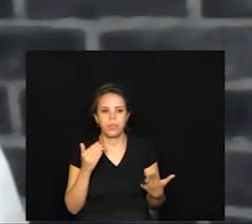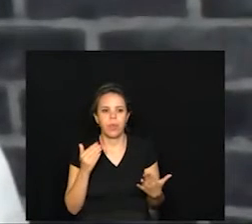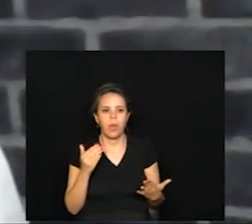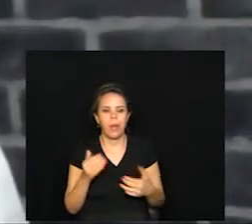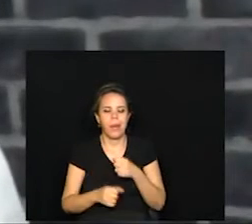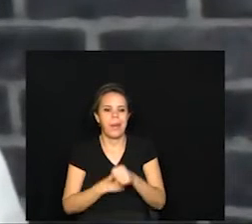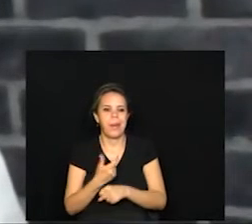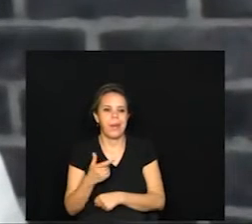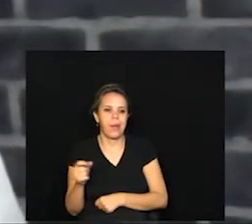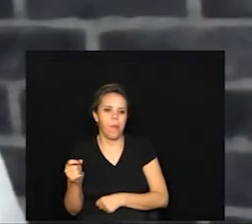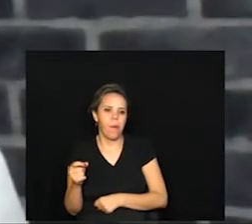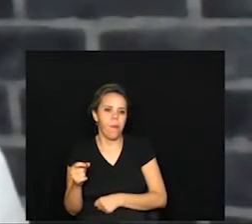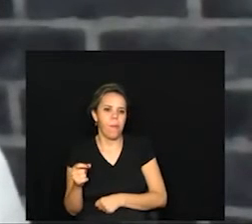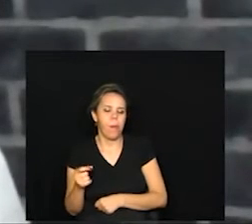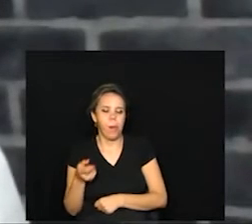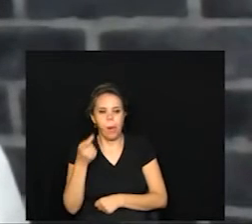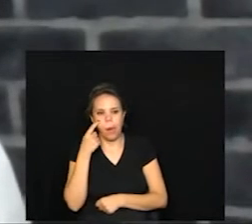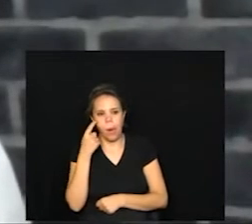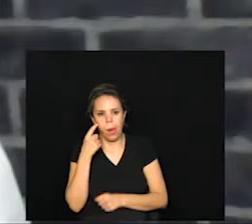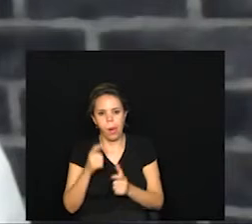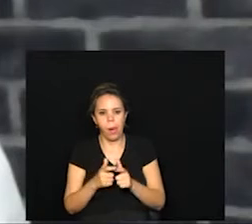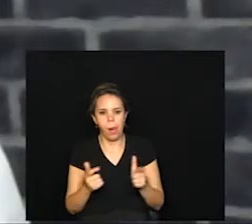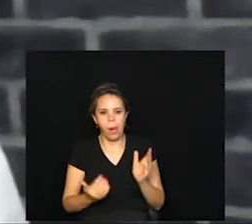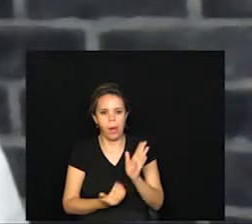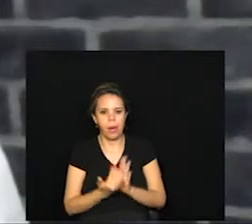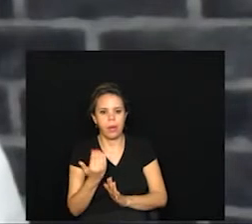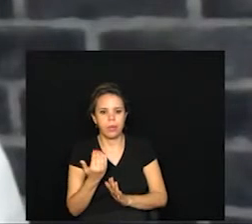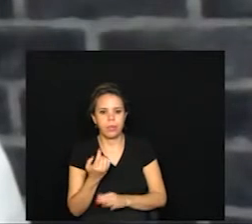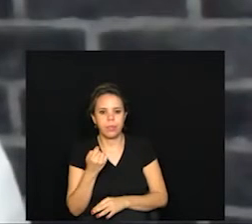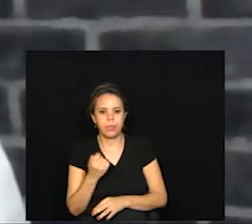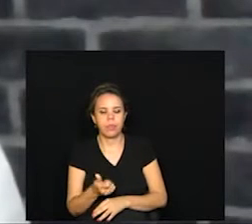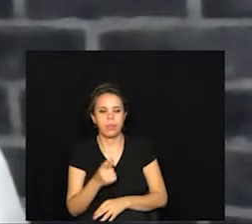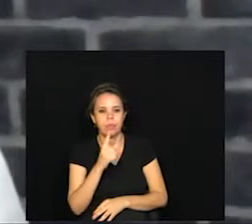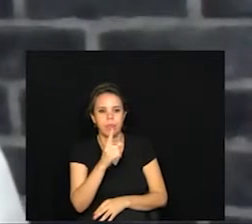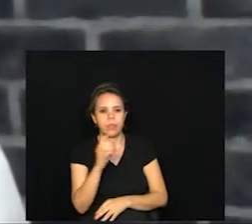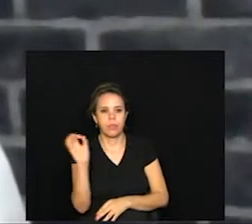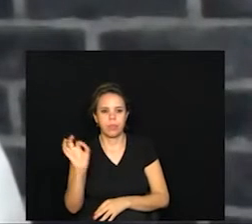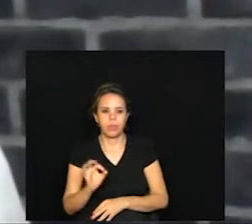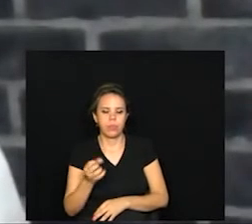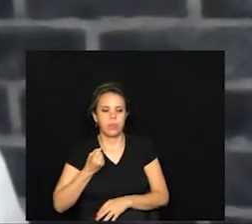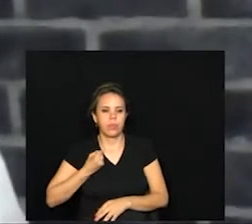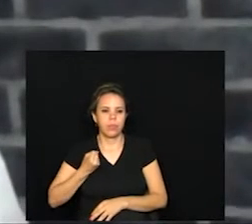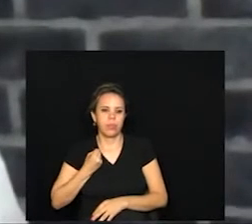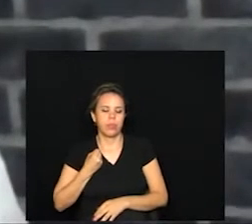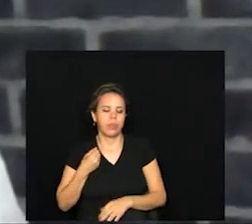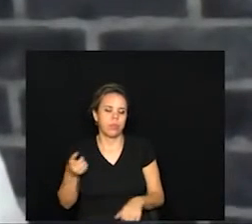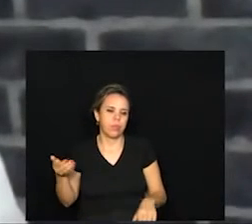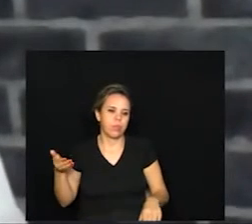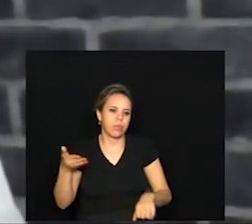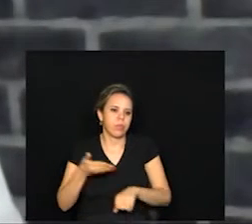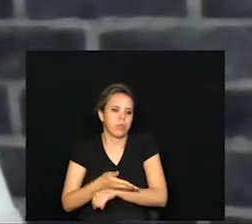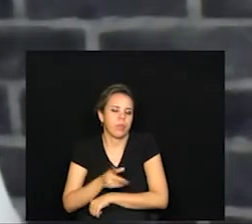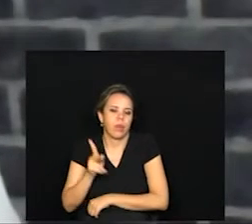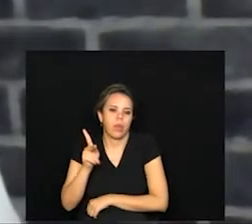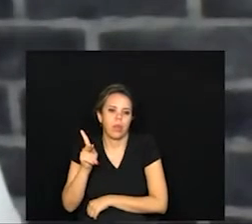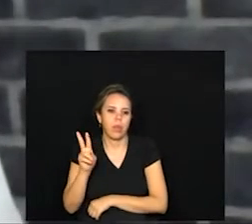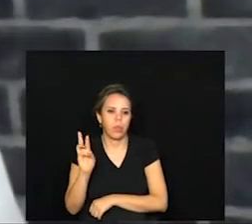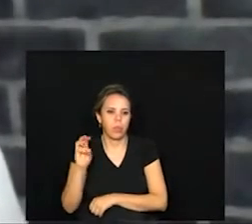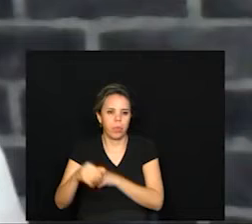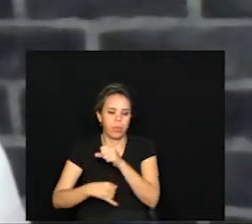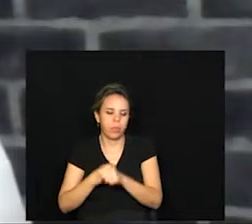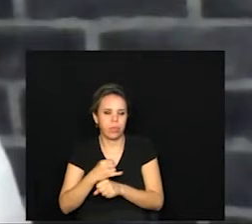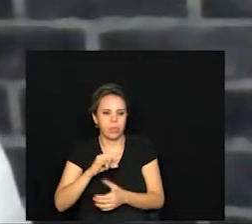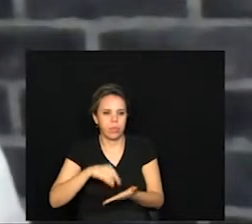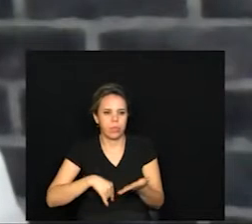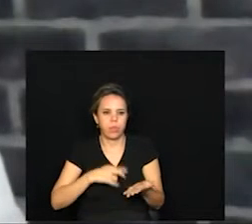com 2020, a gente observa um aumento de quase 100% no número de acessos do PROCON Digital, de